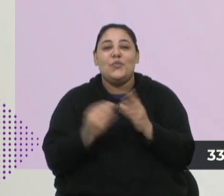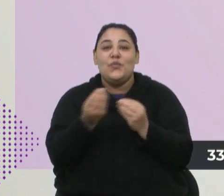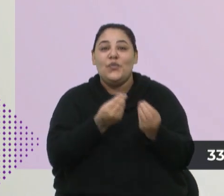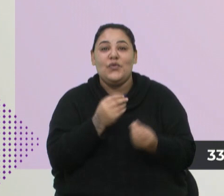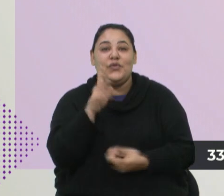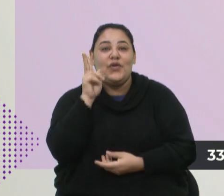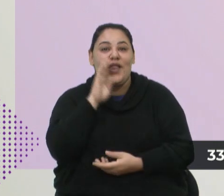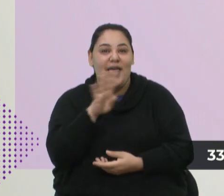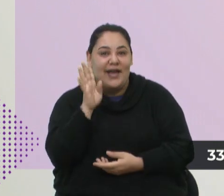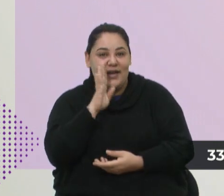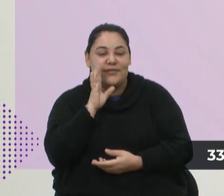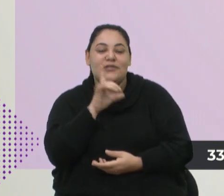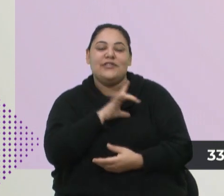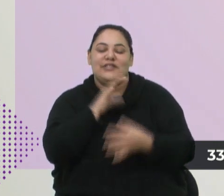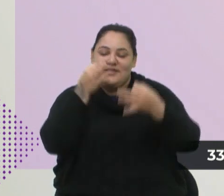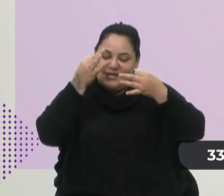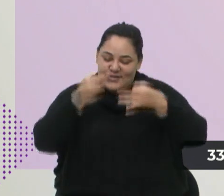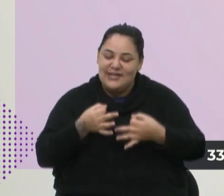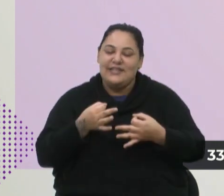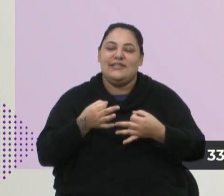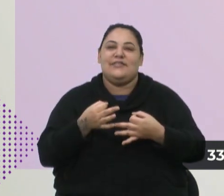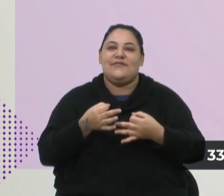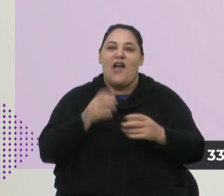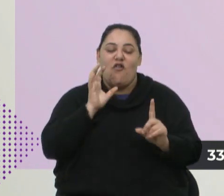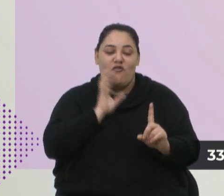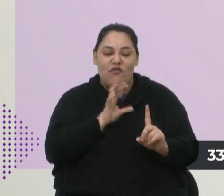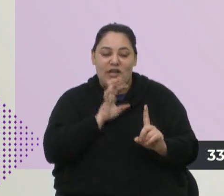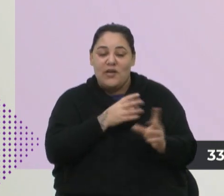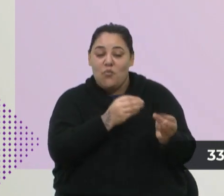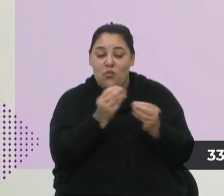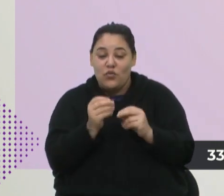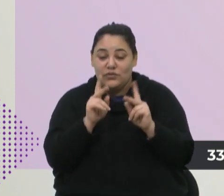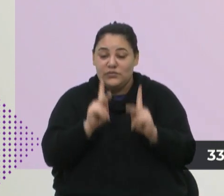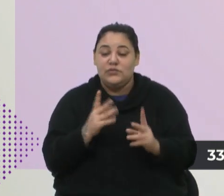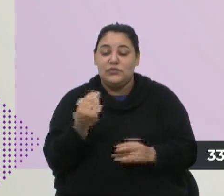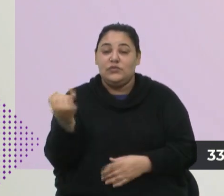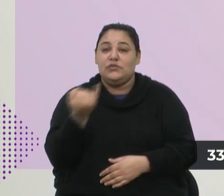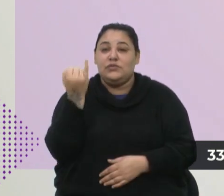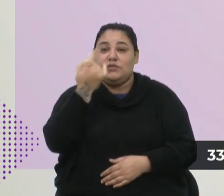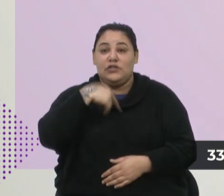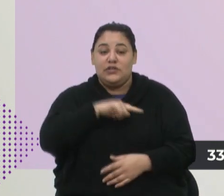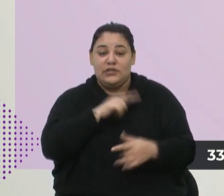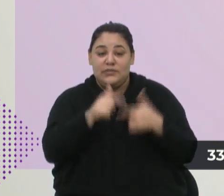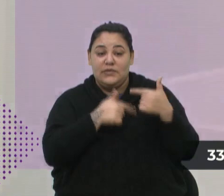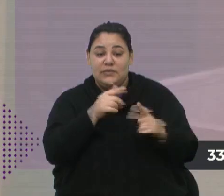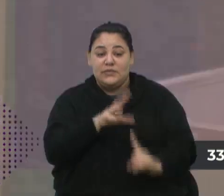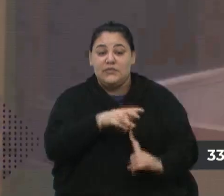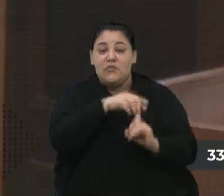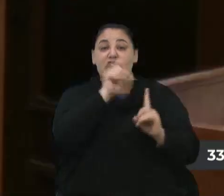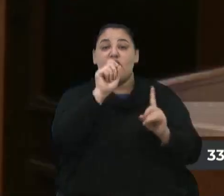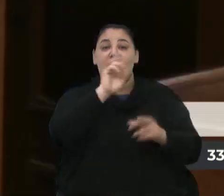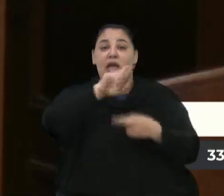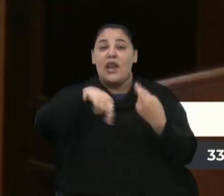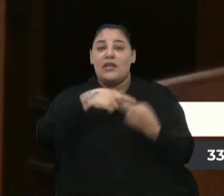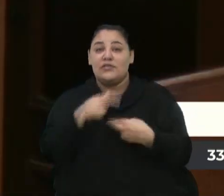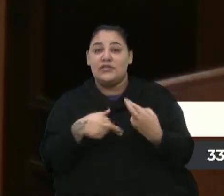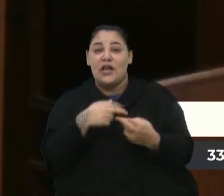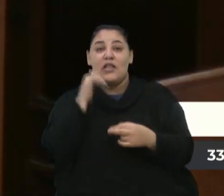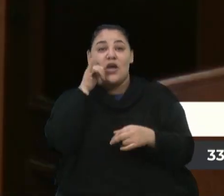tenho certeza que vai atingir um público-alvo bem importante para que a gente trabalhe principalmente as questões relacionadas à